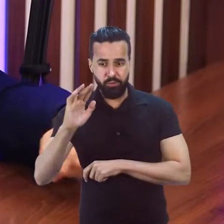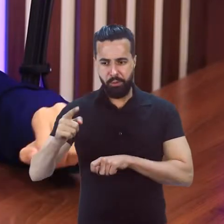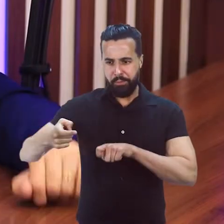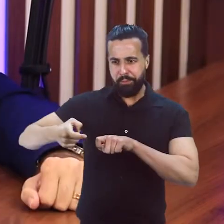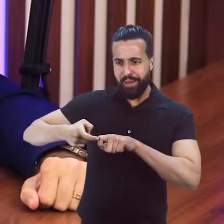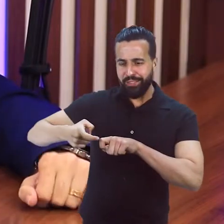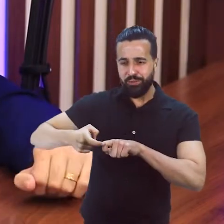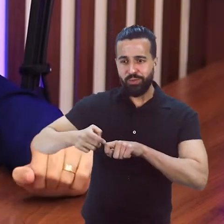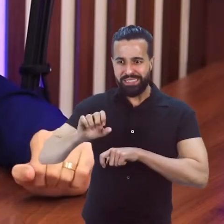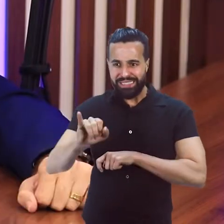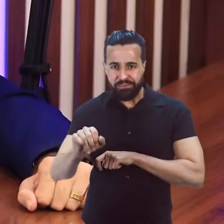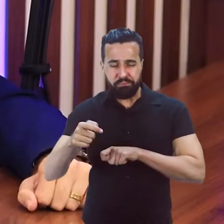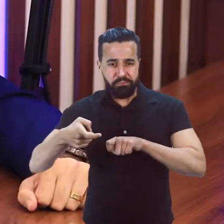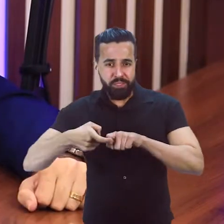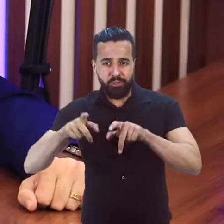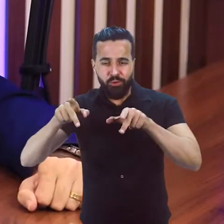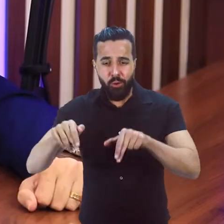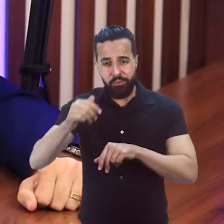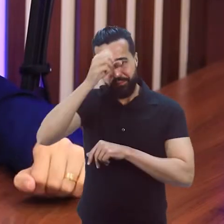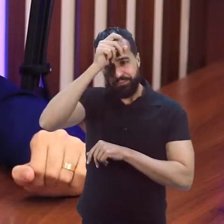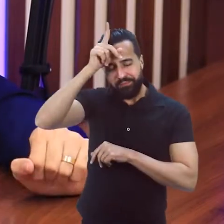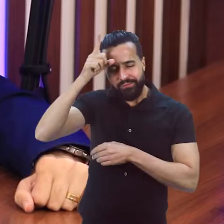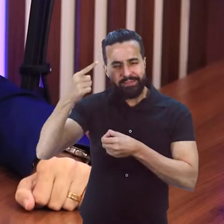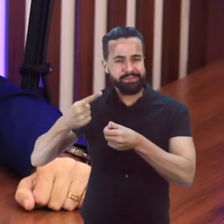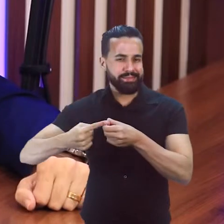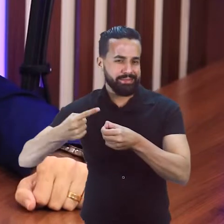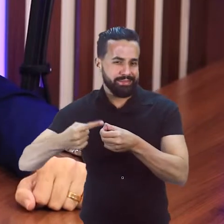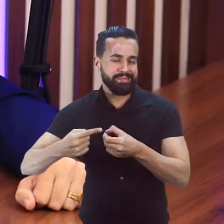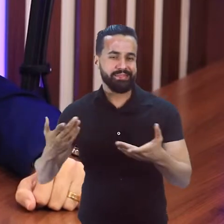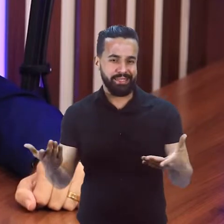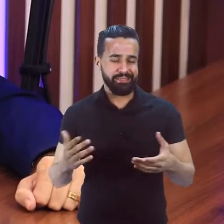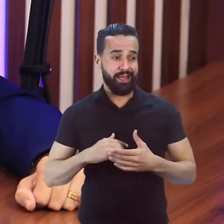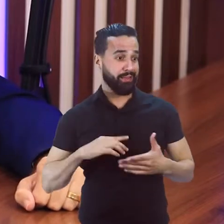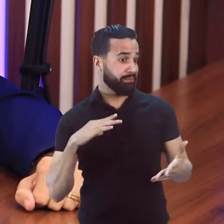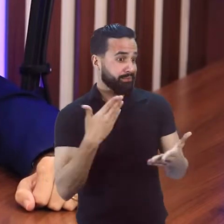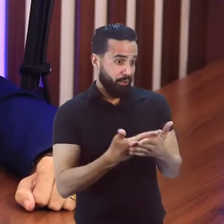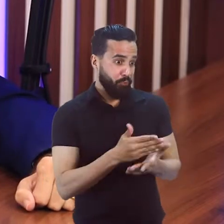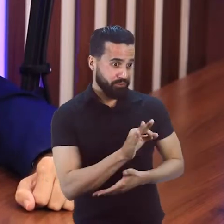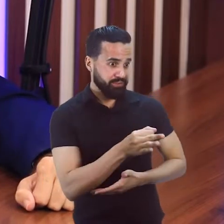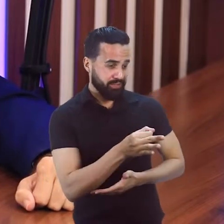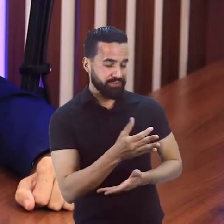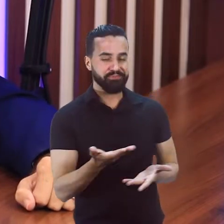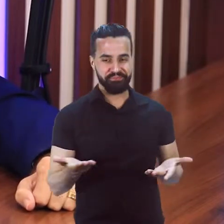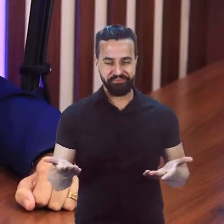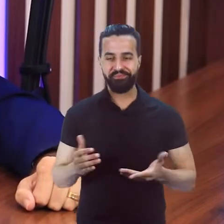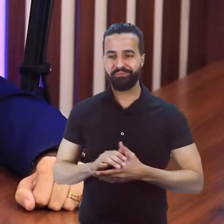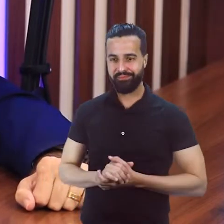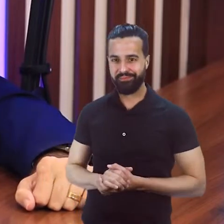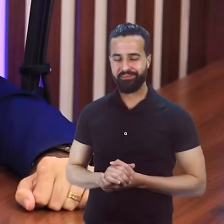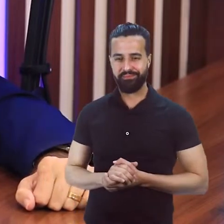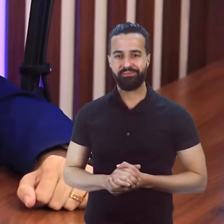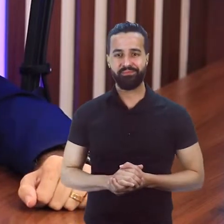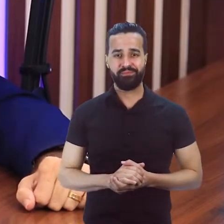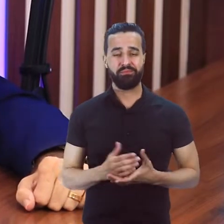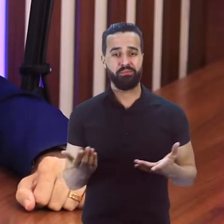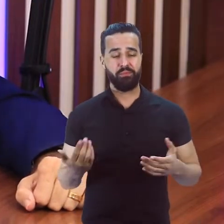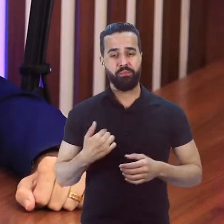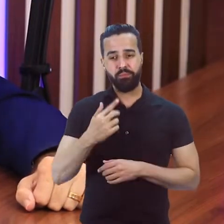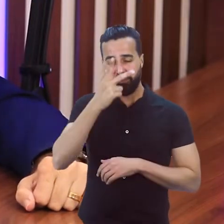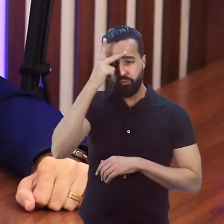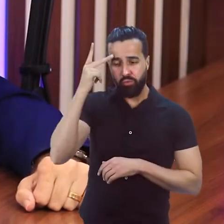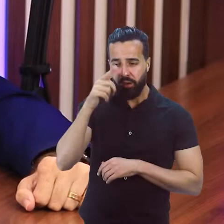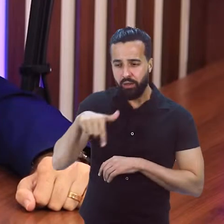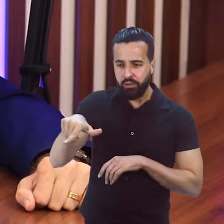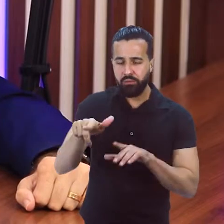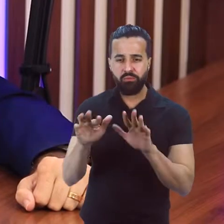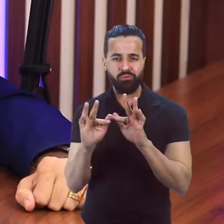da cidade, né? Sim, até hoje é assim. Né? Ainda mais no interior. E então, na verdade, assim, a maioria das